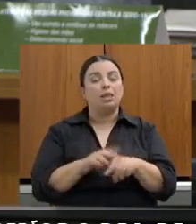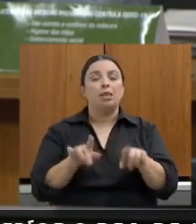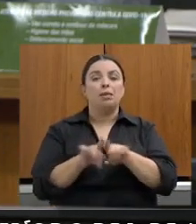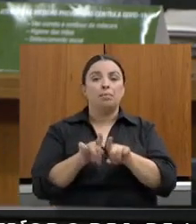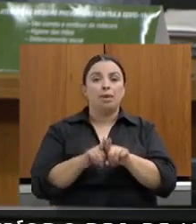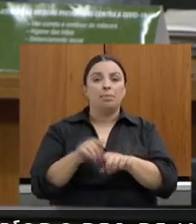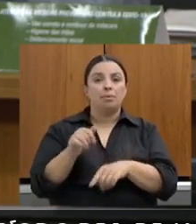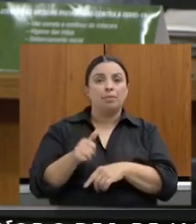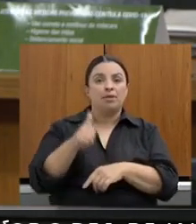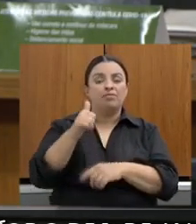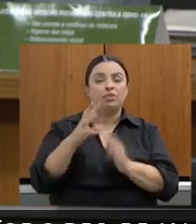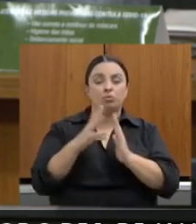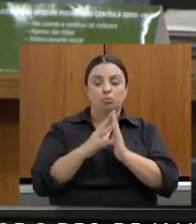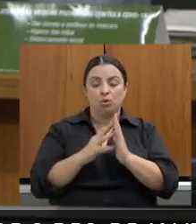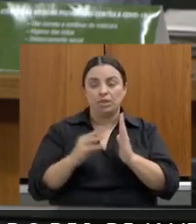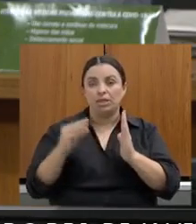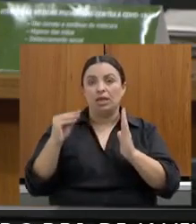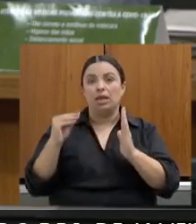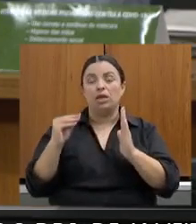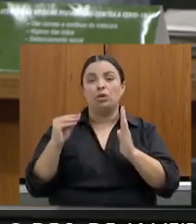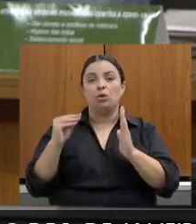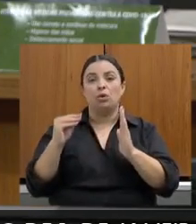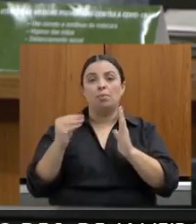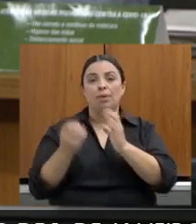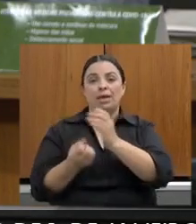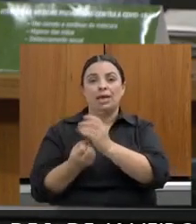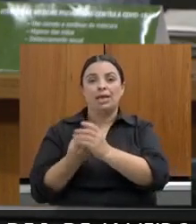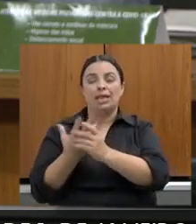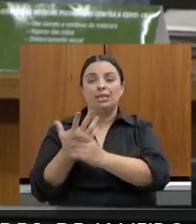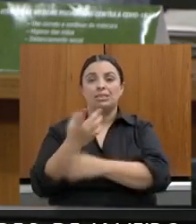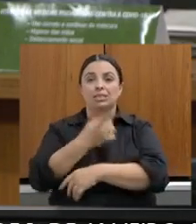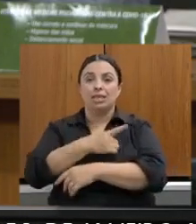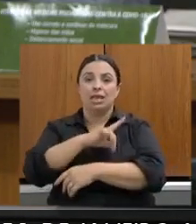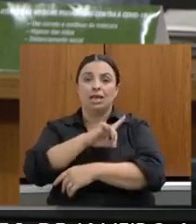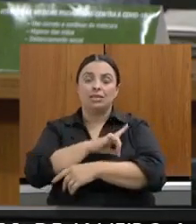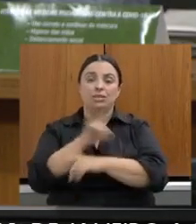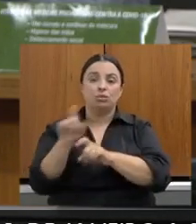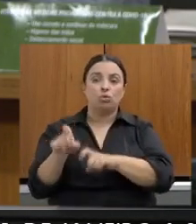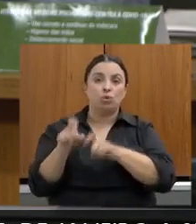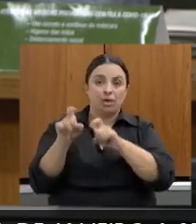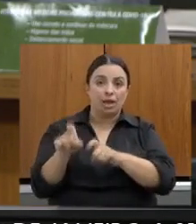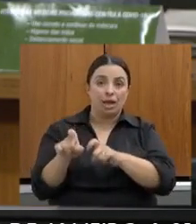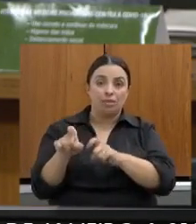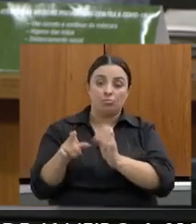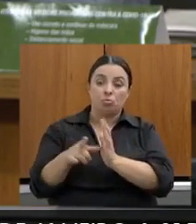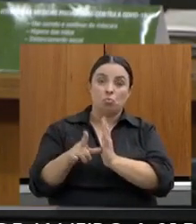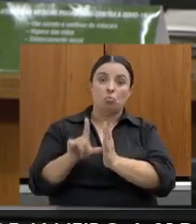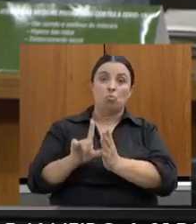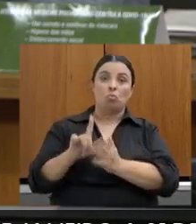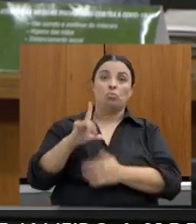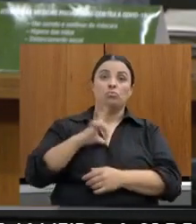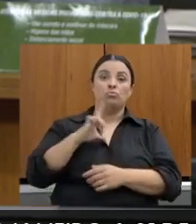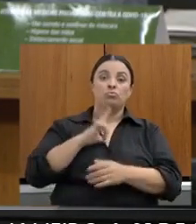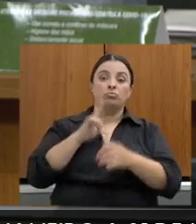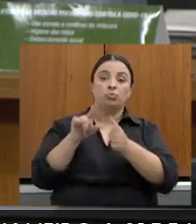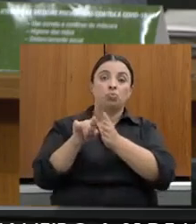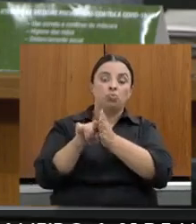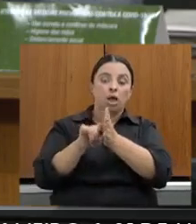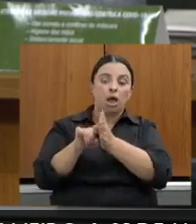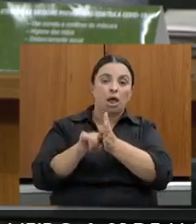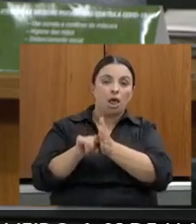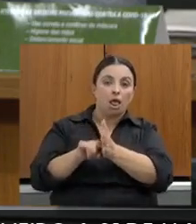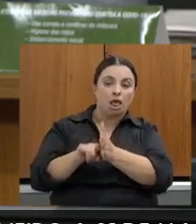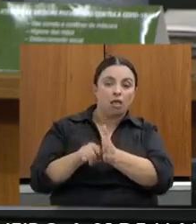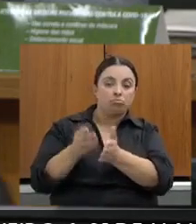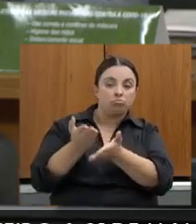para criação e expansão das delegacias rurais a partir de um estudo do que ocorre